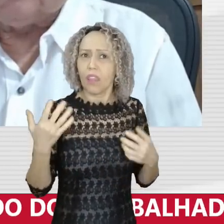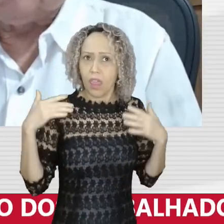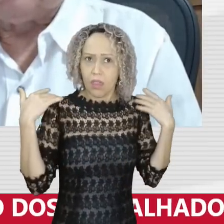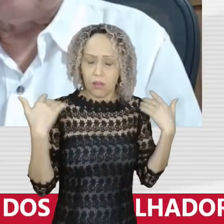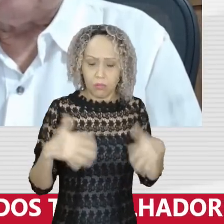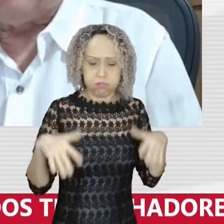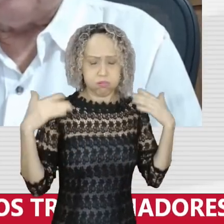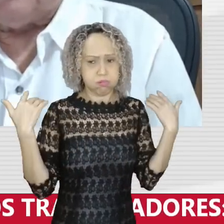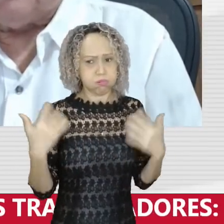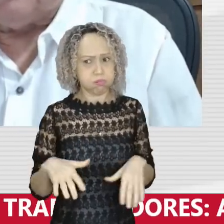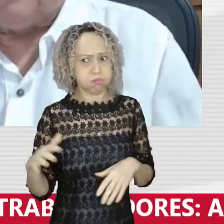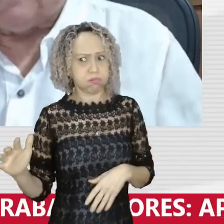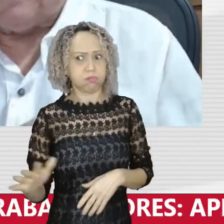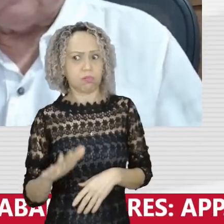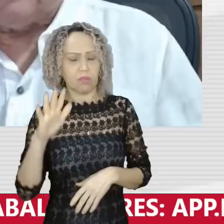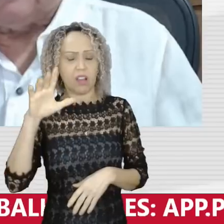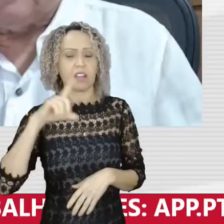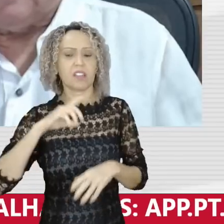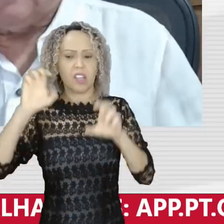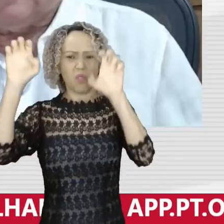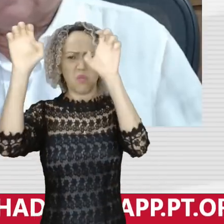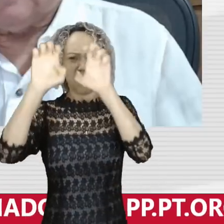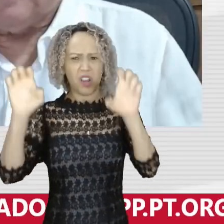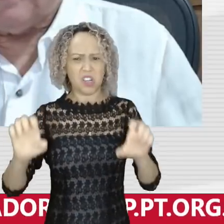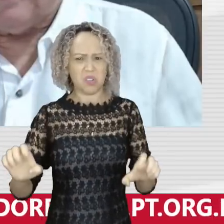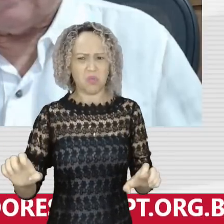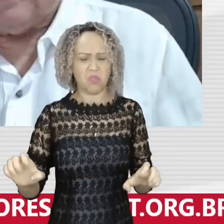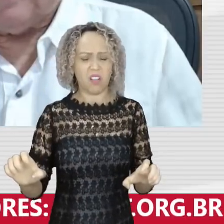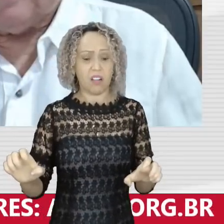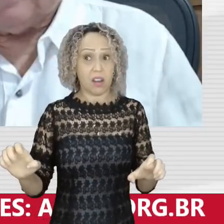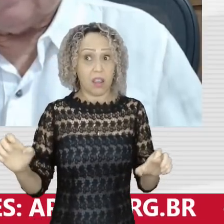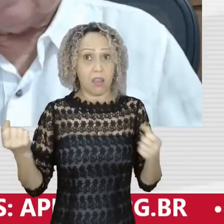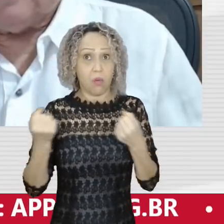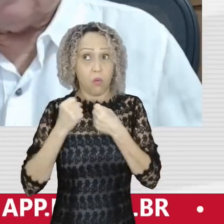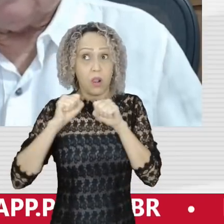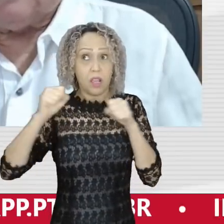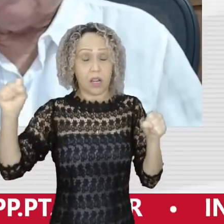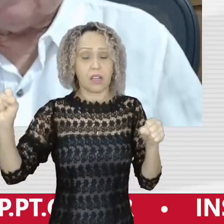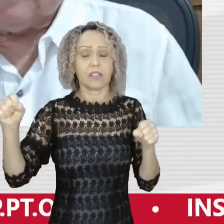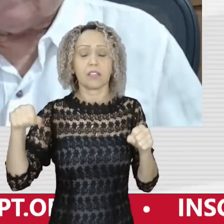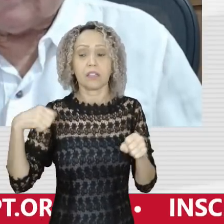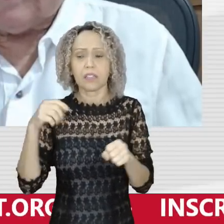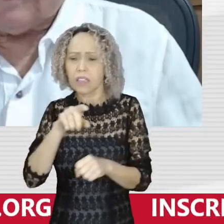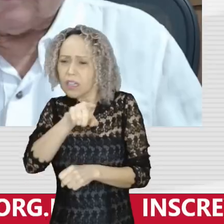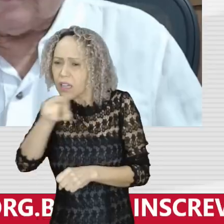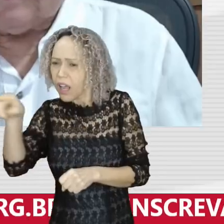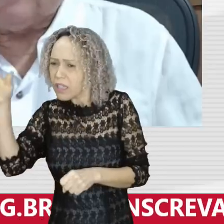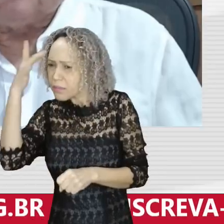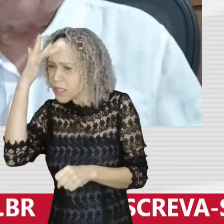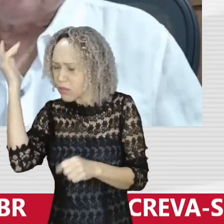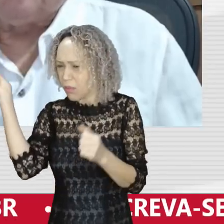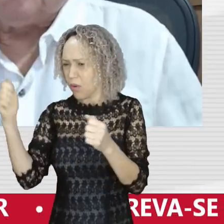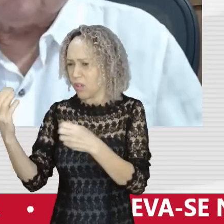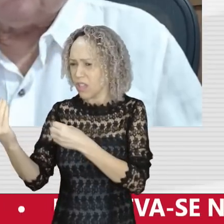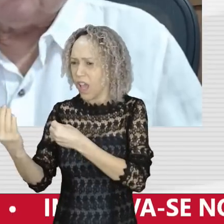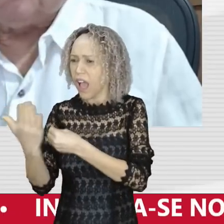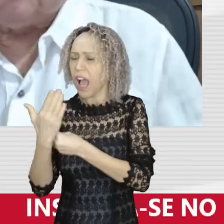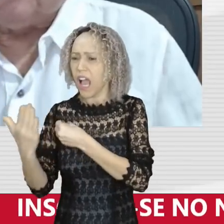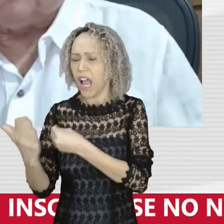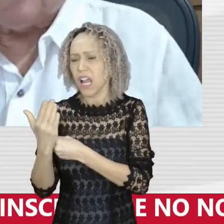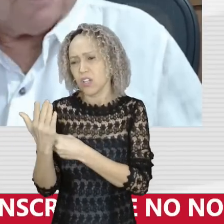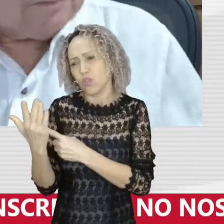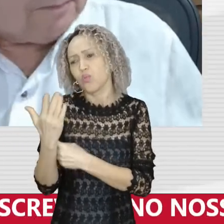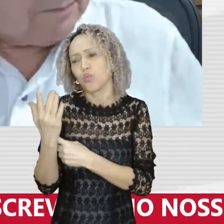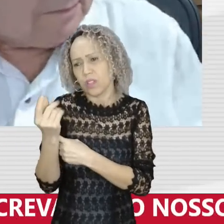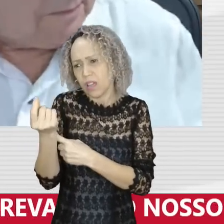nessa essa posse tão gigante, tão importante. Então, é bom que também todo mundo possa contribuir aí com caixa do partido para